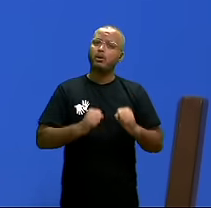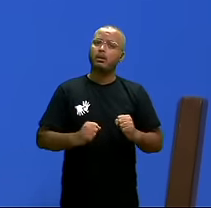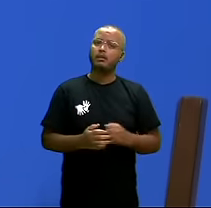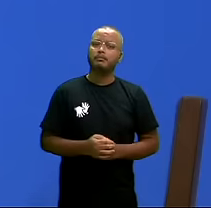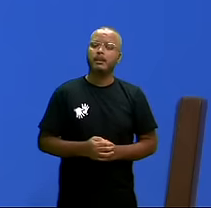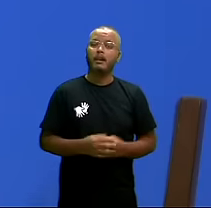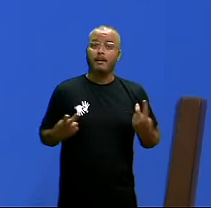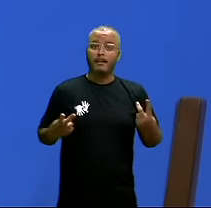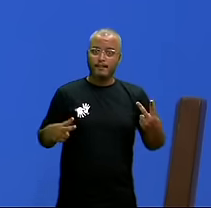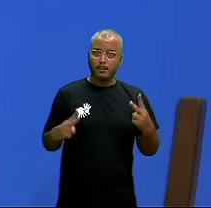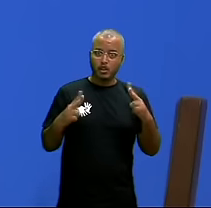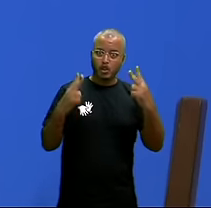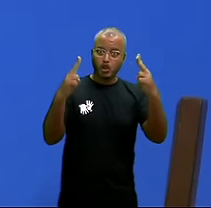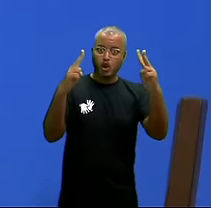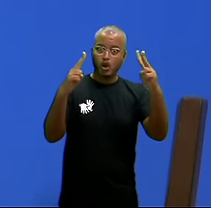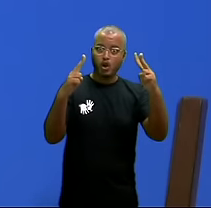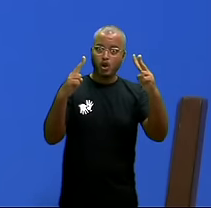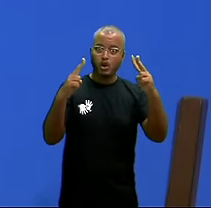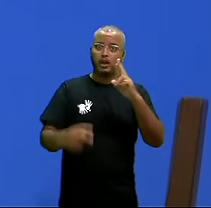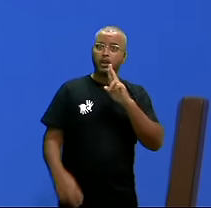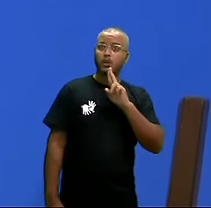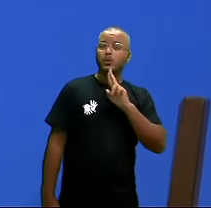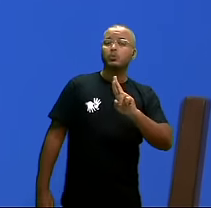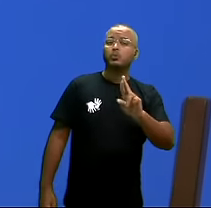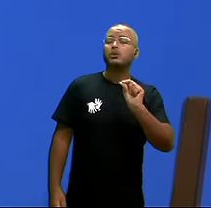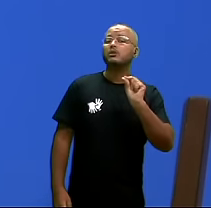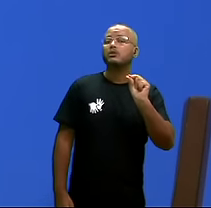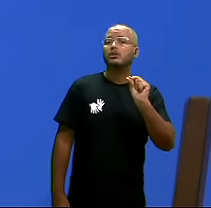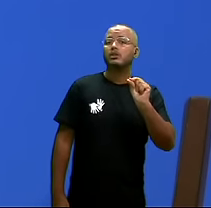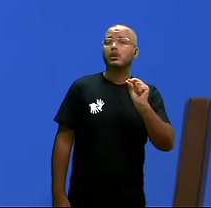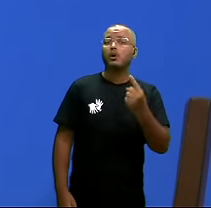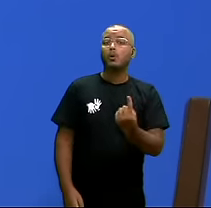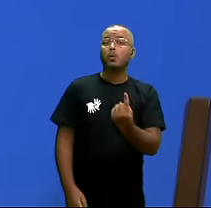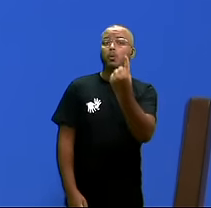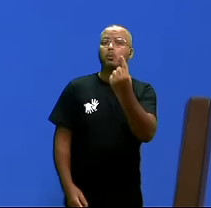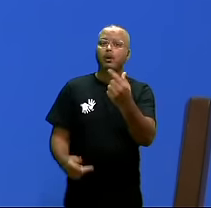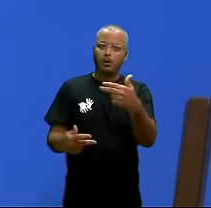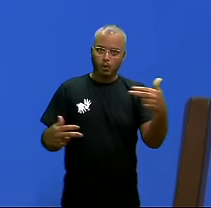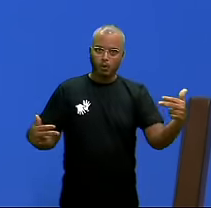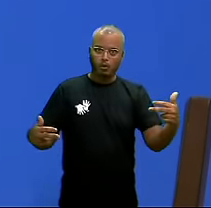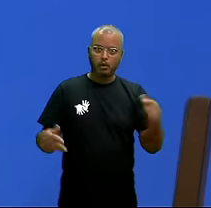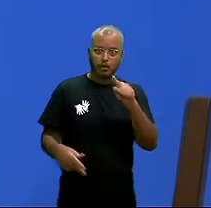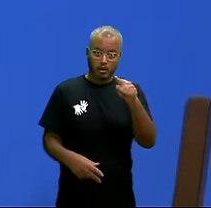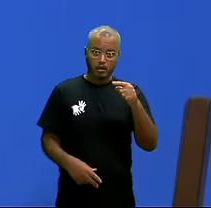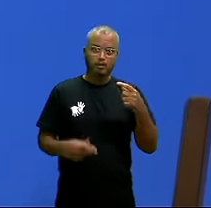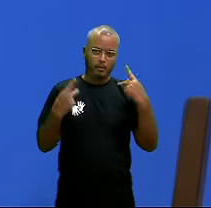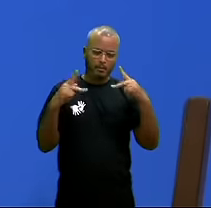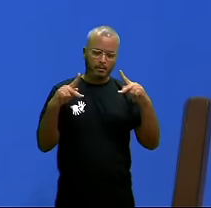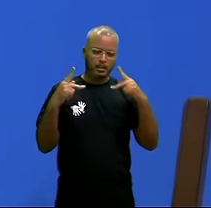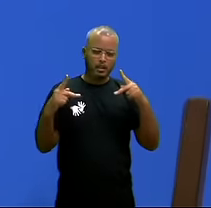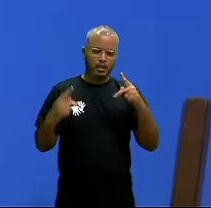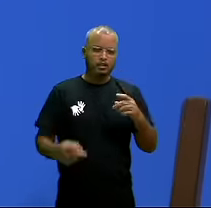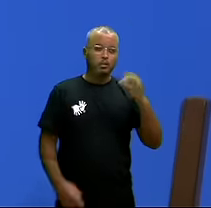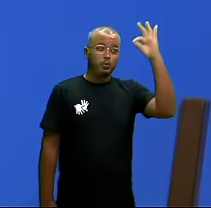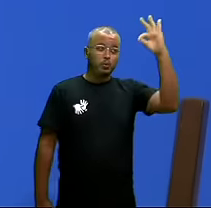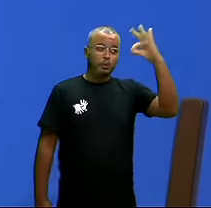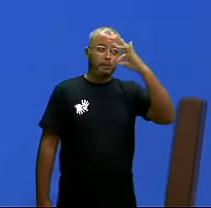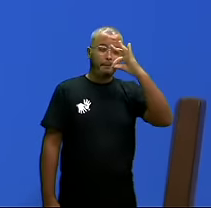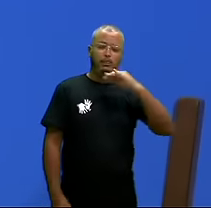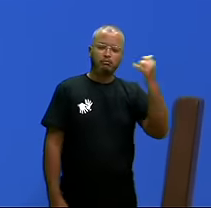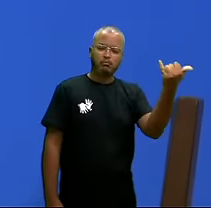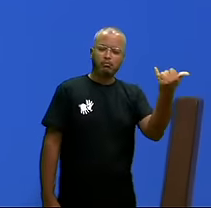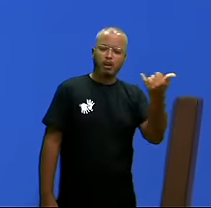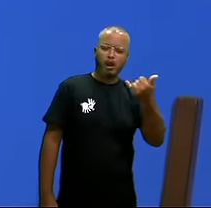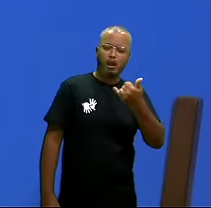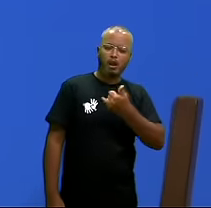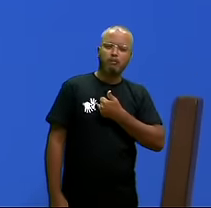só. Vitória é resultado de algumas coisas. Quer ver uma coisa que eu vou pregar hoje? O Espírito Santo tem ministrado ao meu coração. O tema